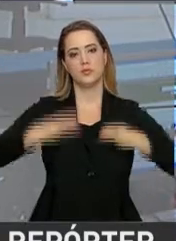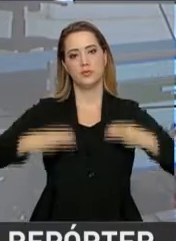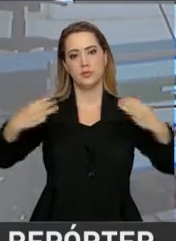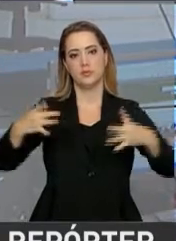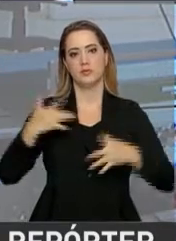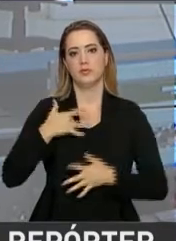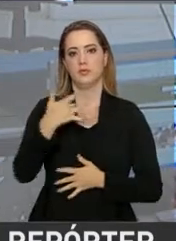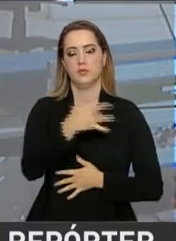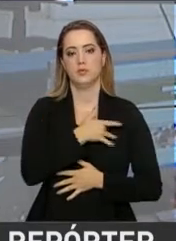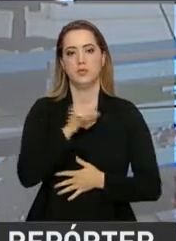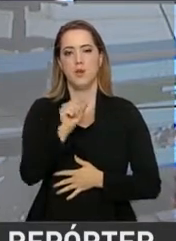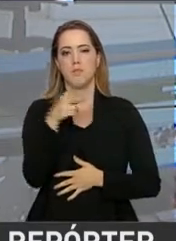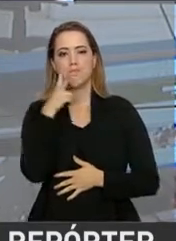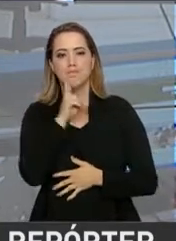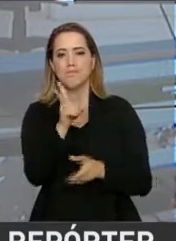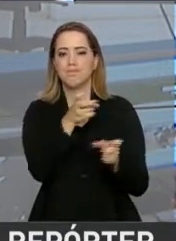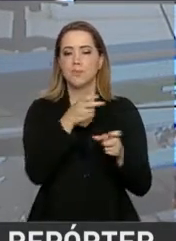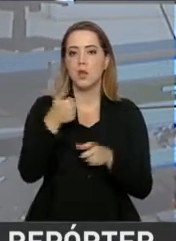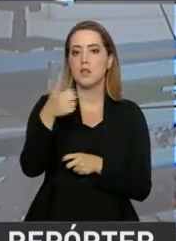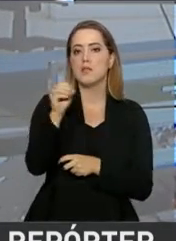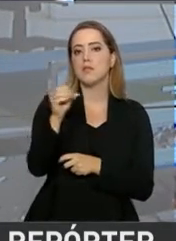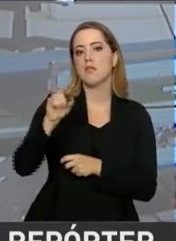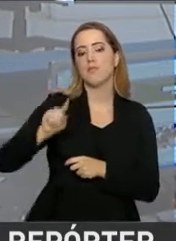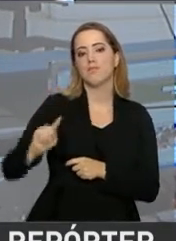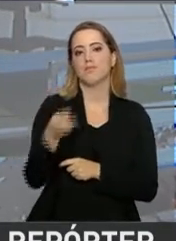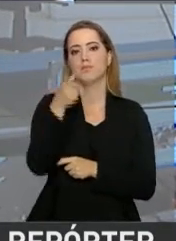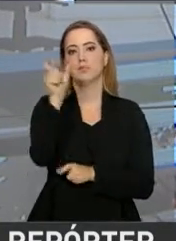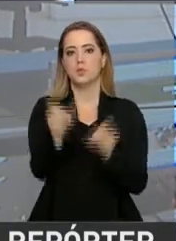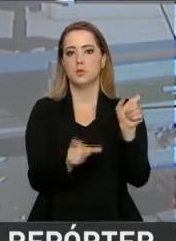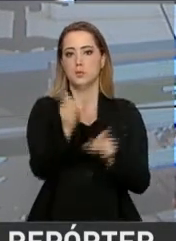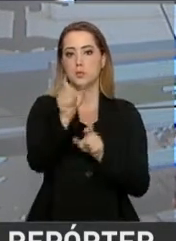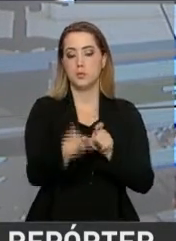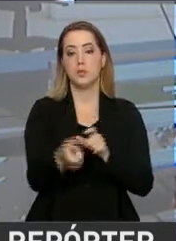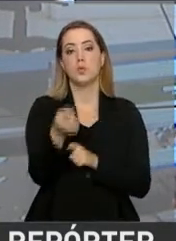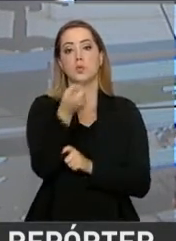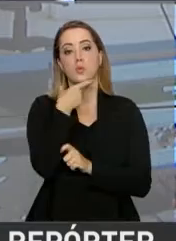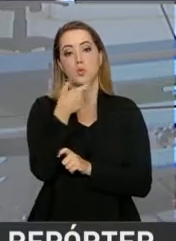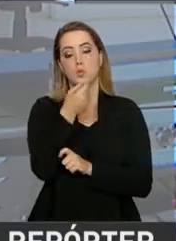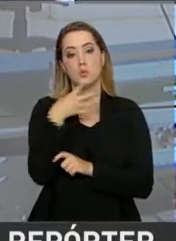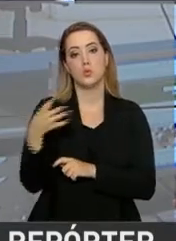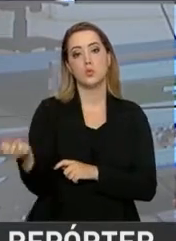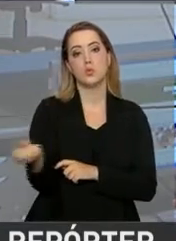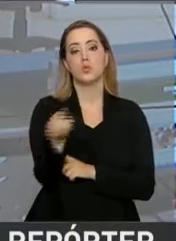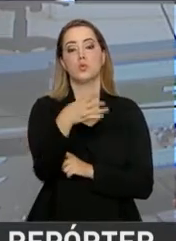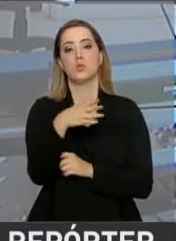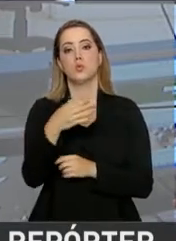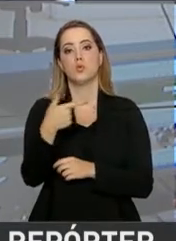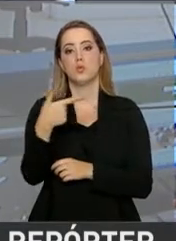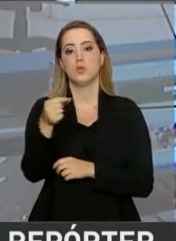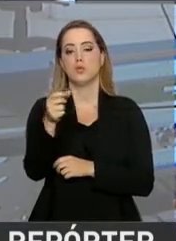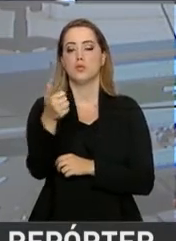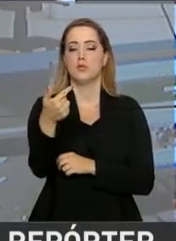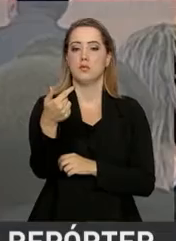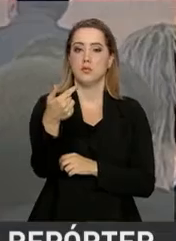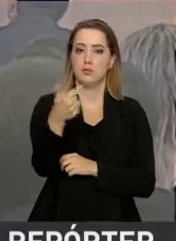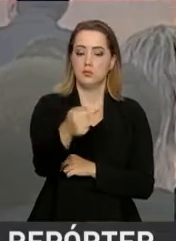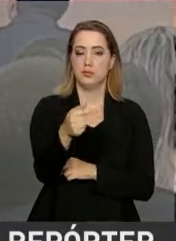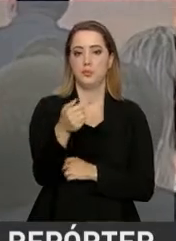que calcula que cerca de 100 mil pessoas passem a utilizar o novo remédio a partir de 2017